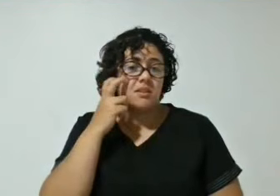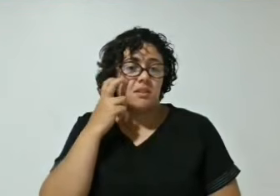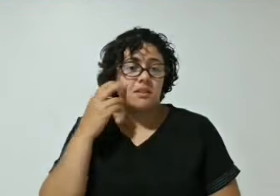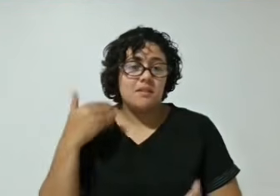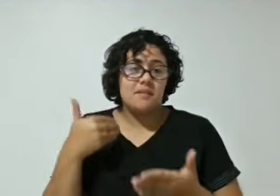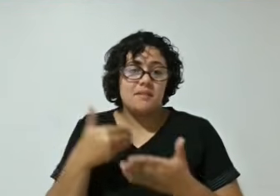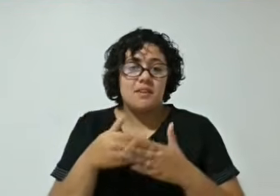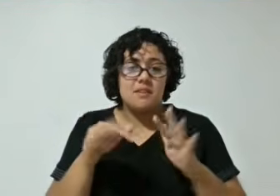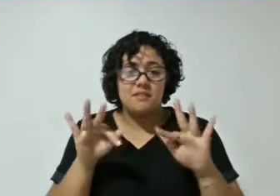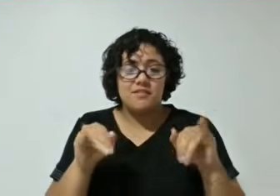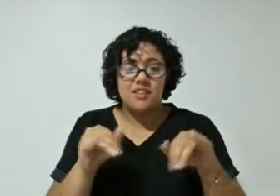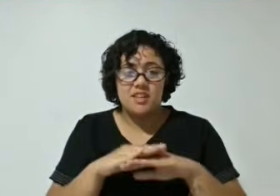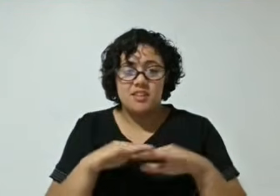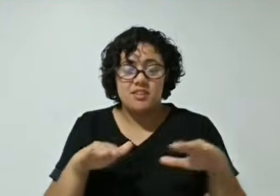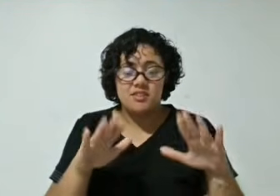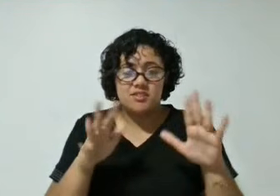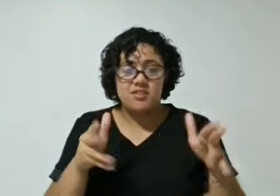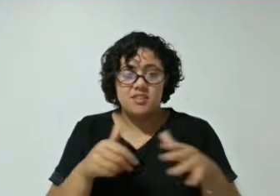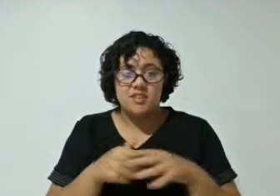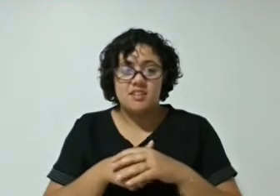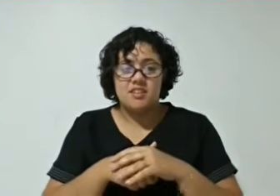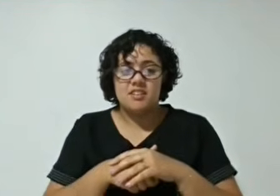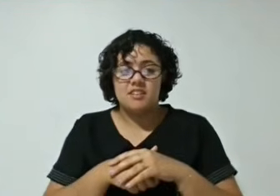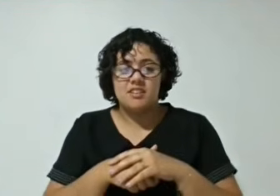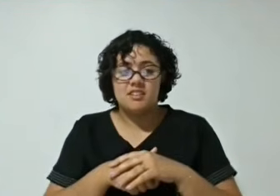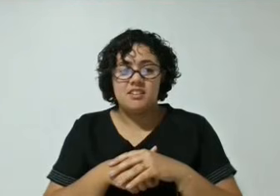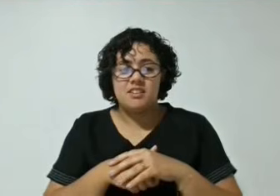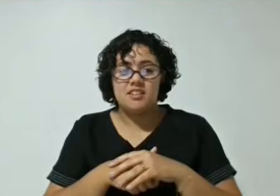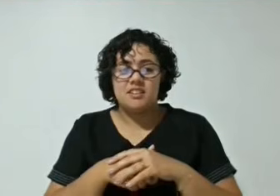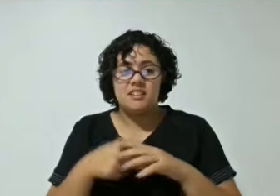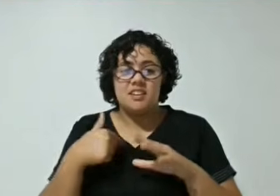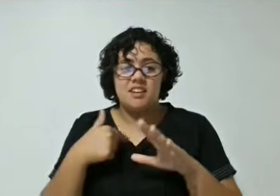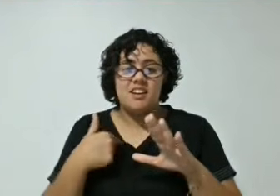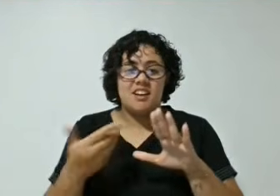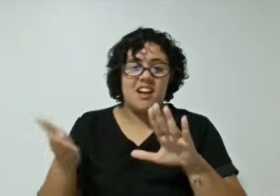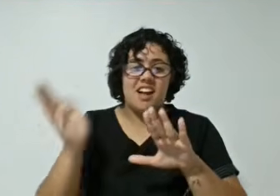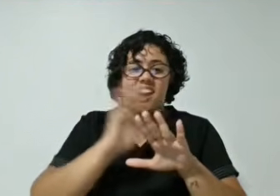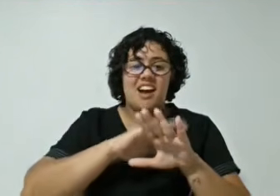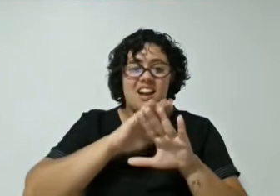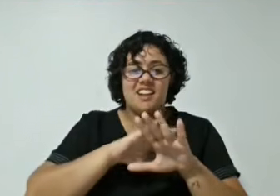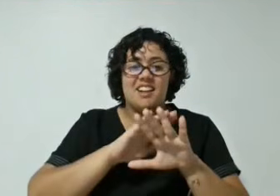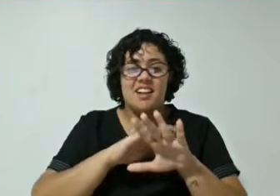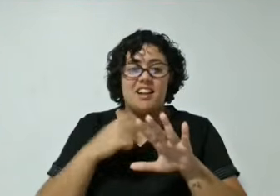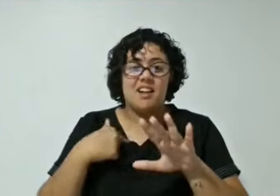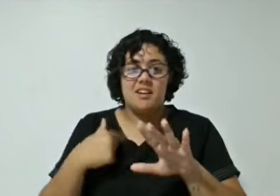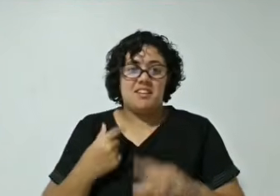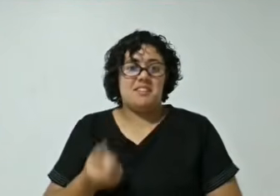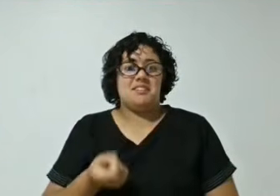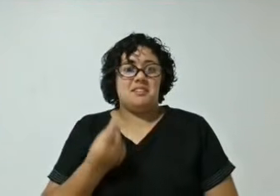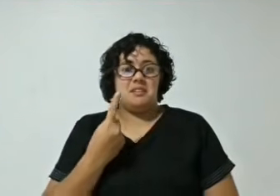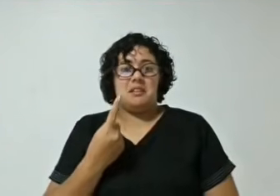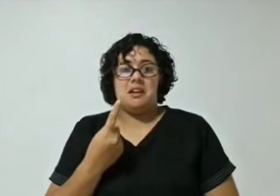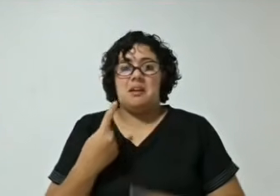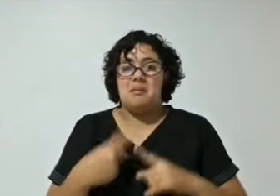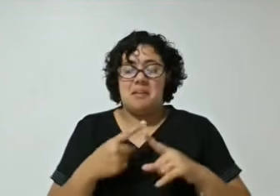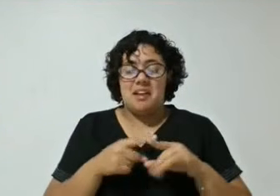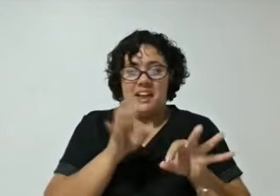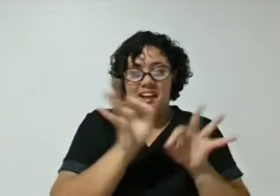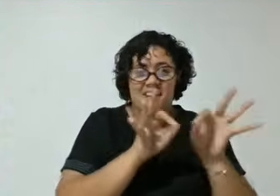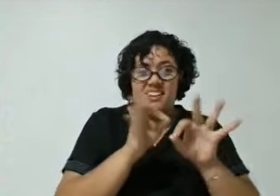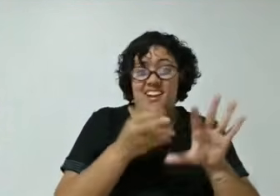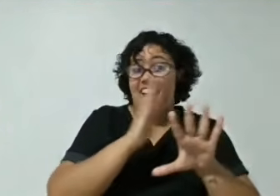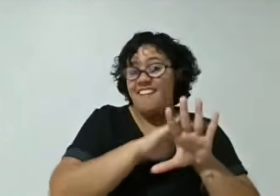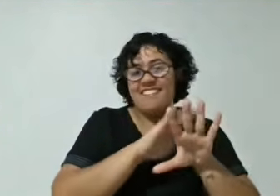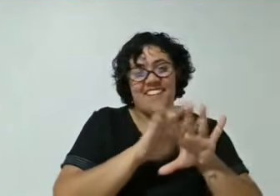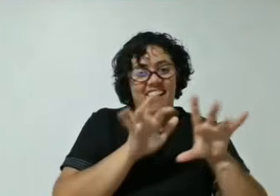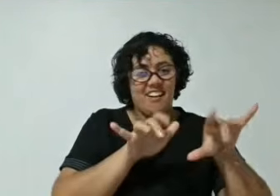estou fazendo igual a Gleice. Normalmente eu me estranho na câmera, normalmente eu sou bastidor, né? Eu estou aqui na câmera, eu me estranho, normalmente só perto do tempo,